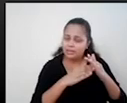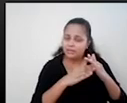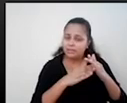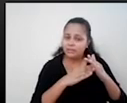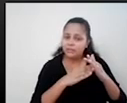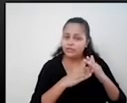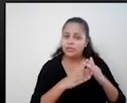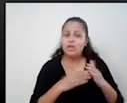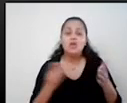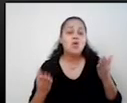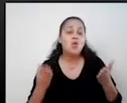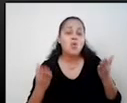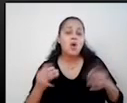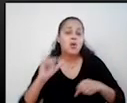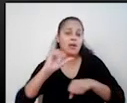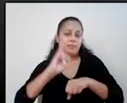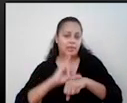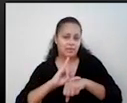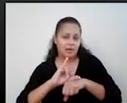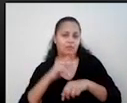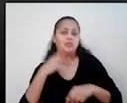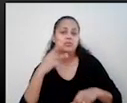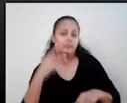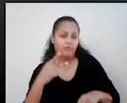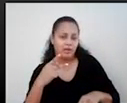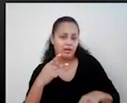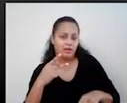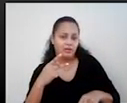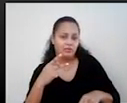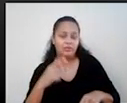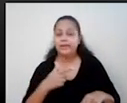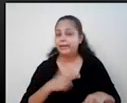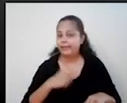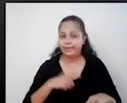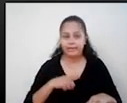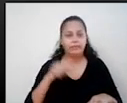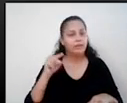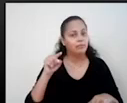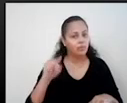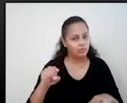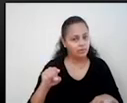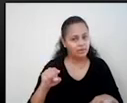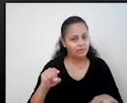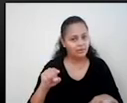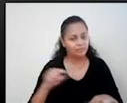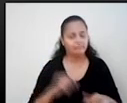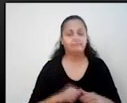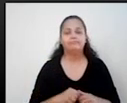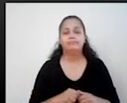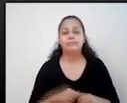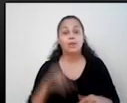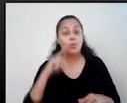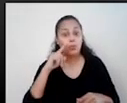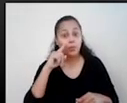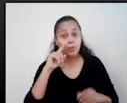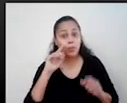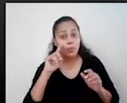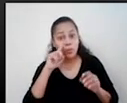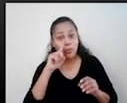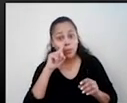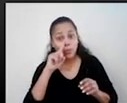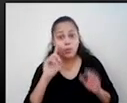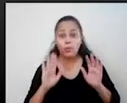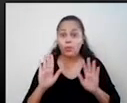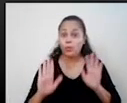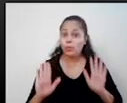melhor de qual capital que eu estou falando, tá? Então, e ela também não tem uma pontuação que a separa, ó, que a evidencia. Então,